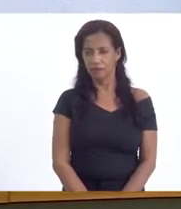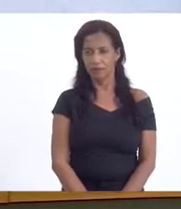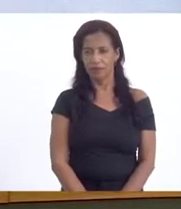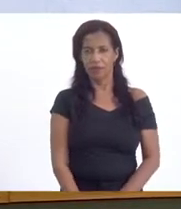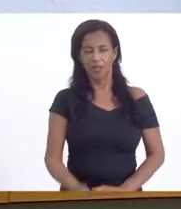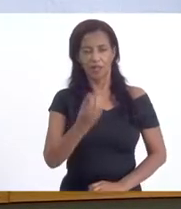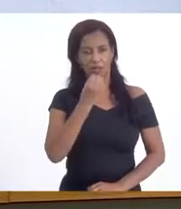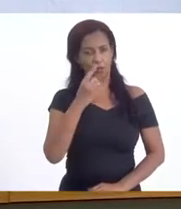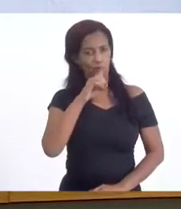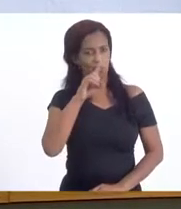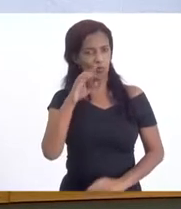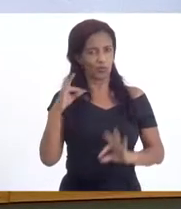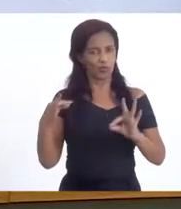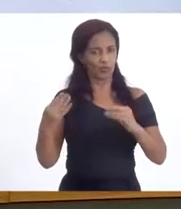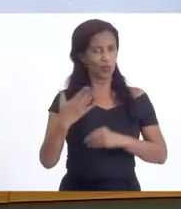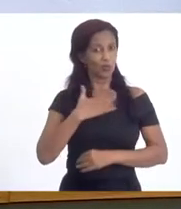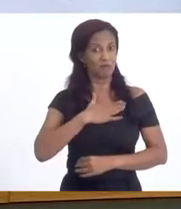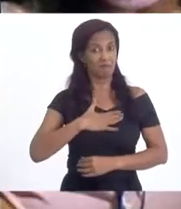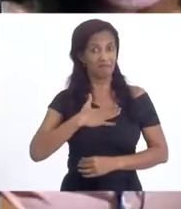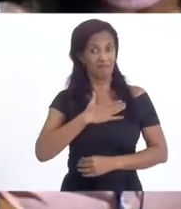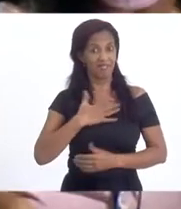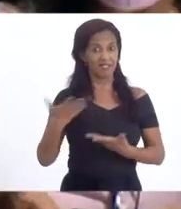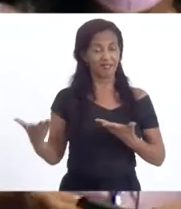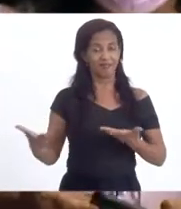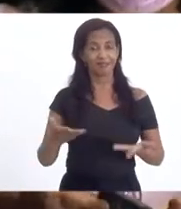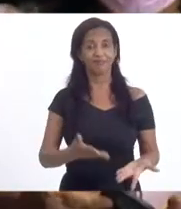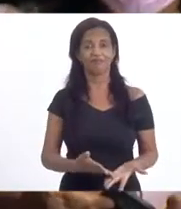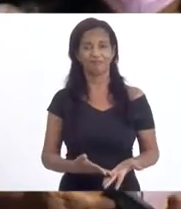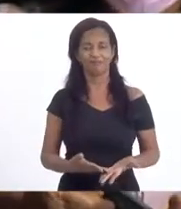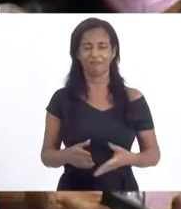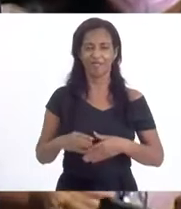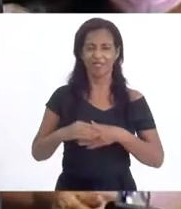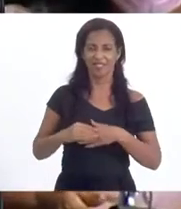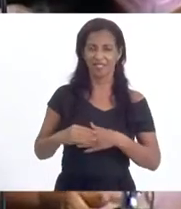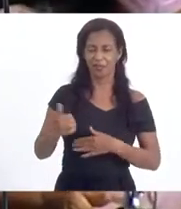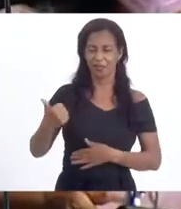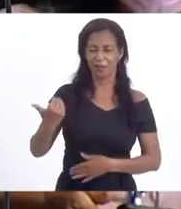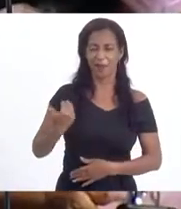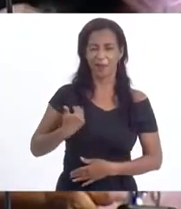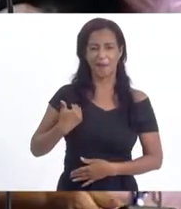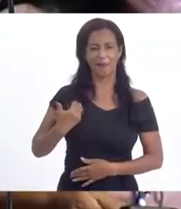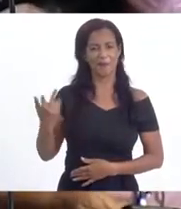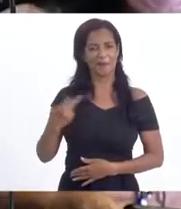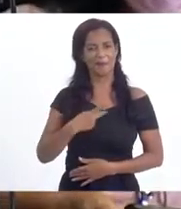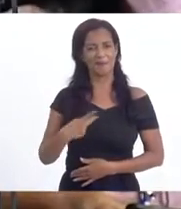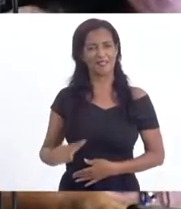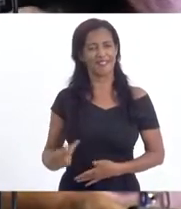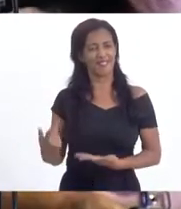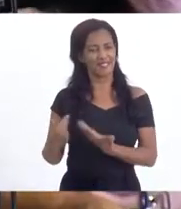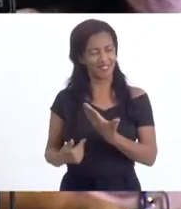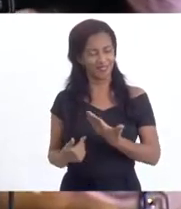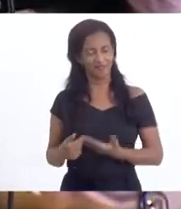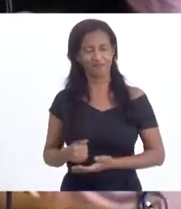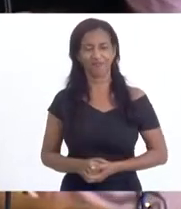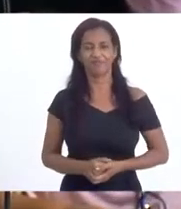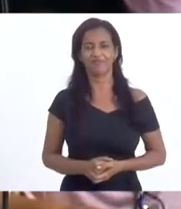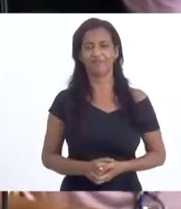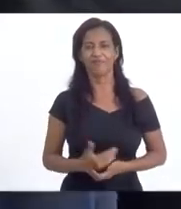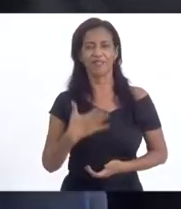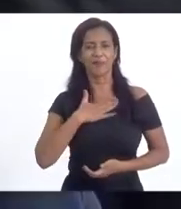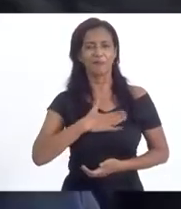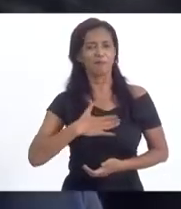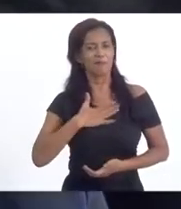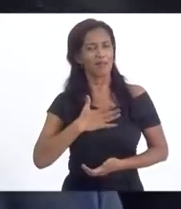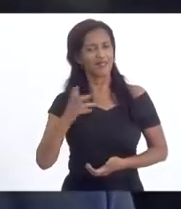Bom dia a todos, prazer imenso estar aqui, saudar primeiramente meu amigo, meu presidente, André Siciliano, tive o prazer de estar